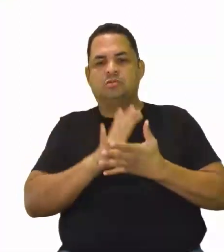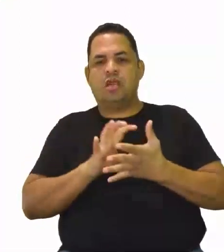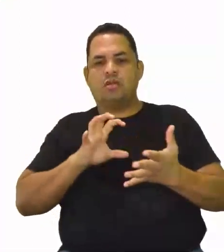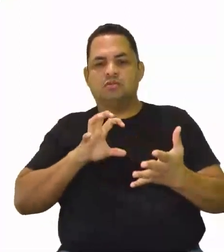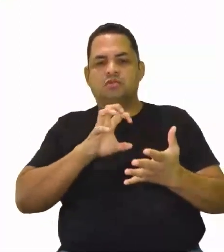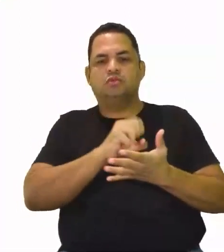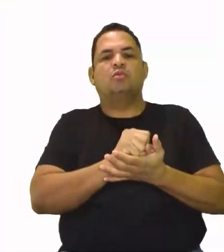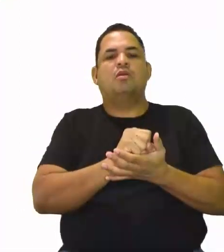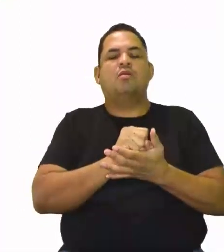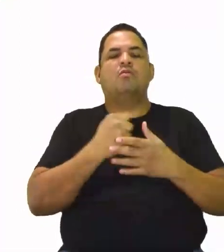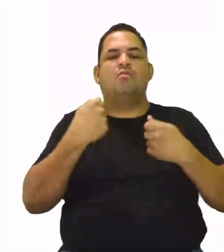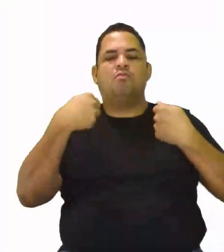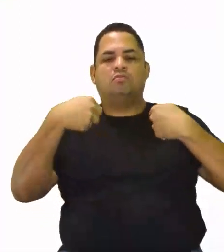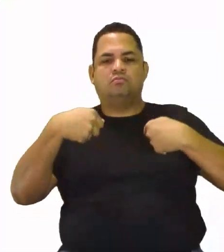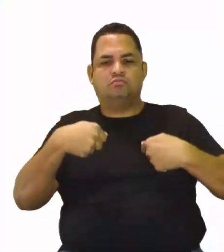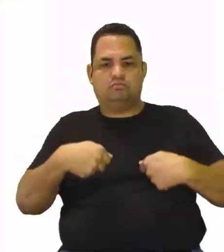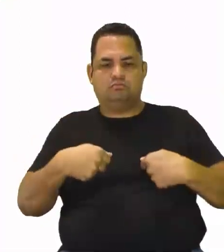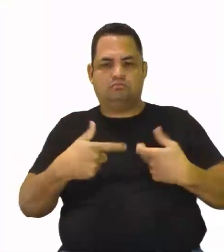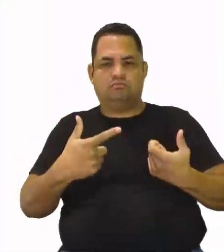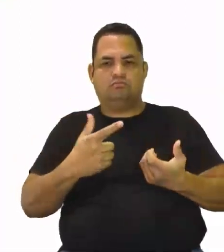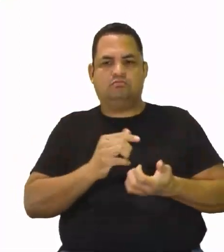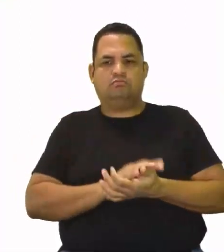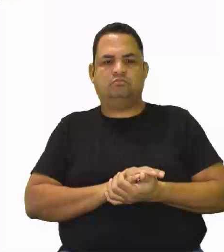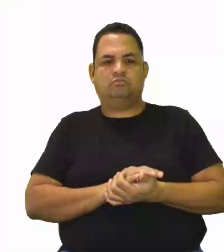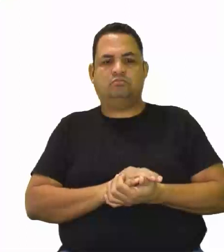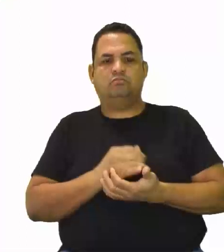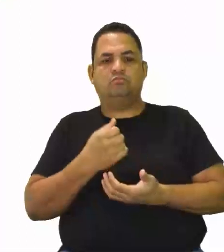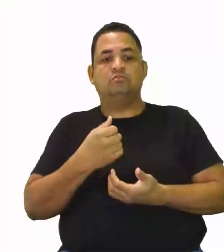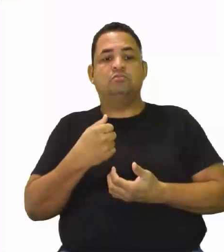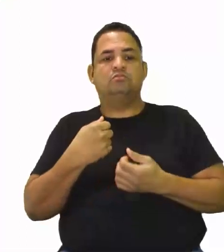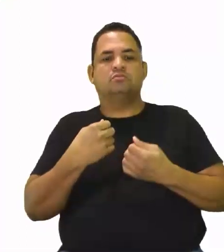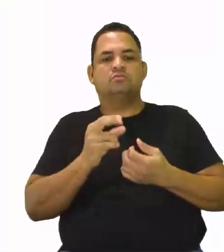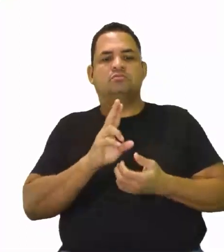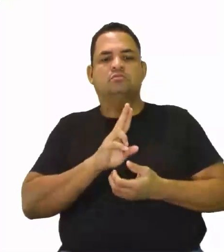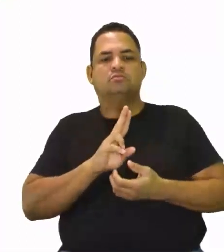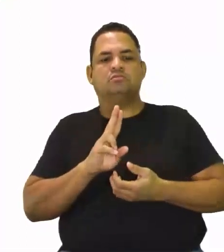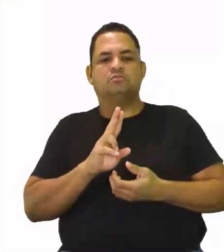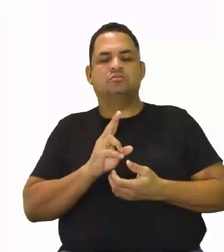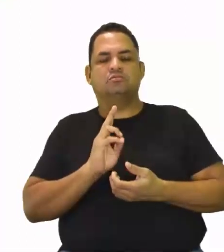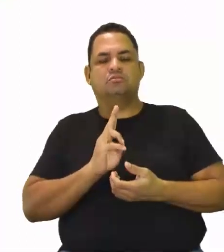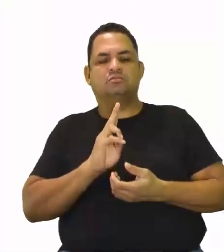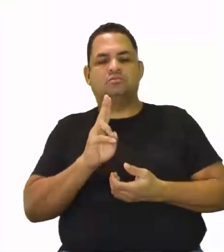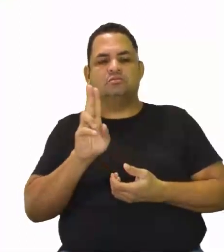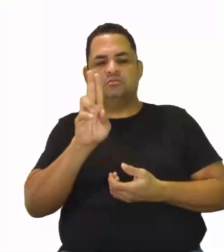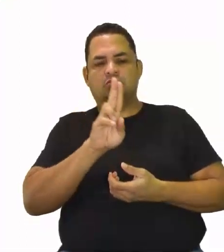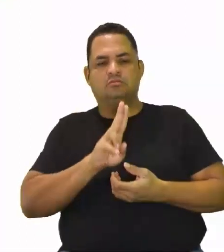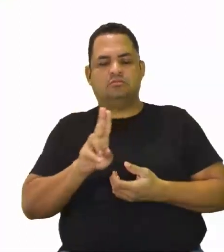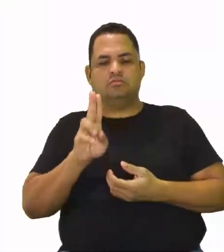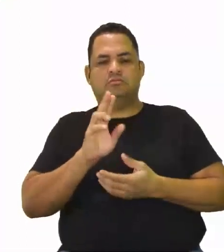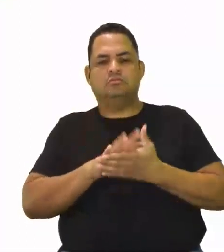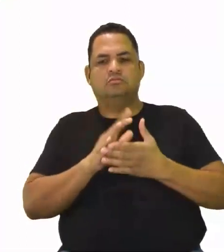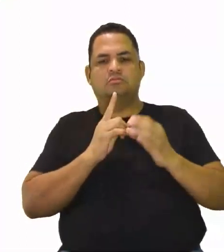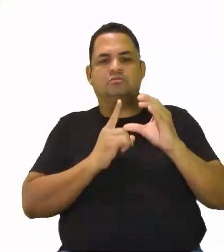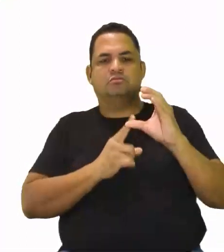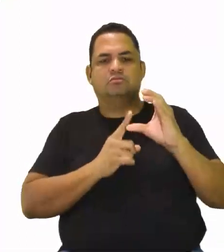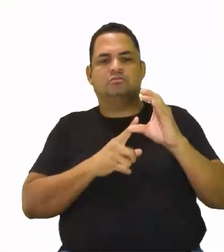quando se quer dar um golpe no Brasil, se utiliza dessa questão dos comunistas.